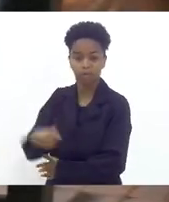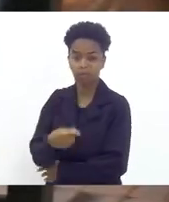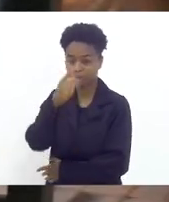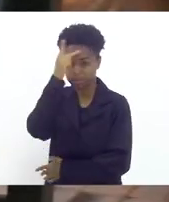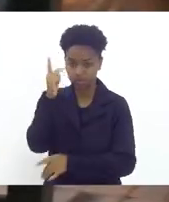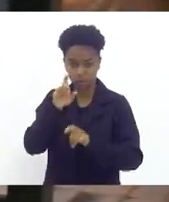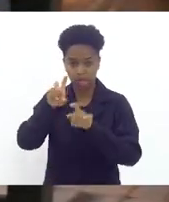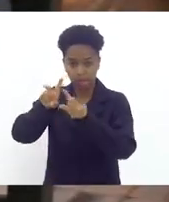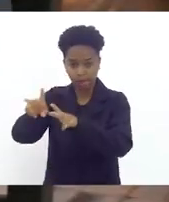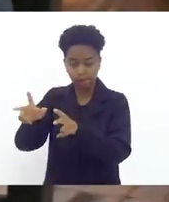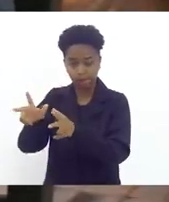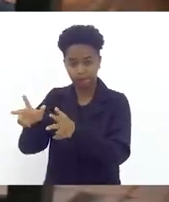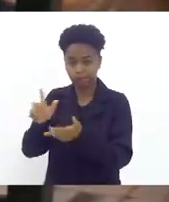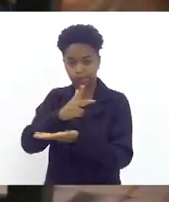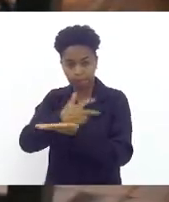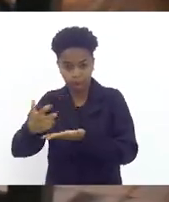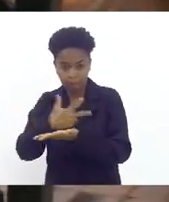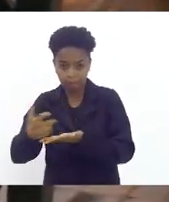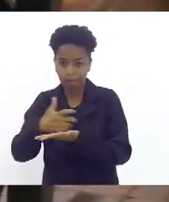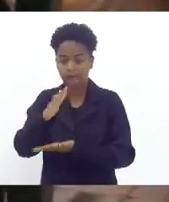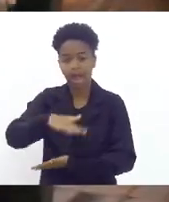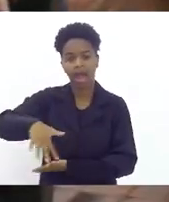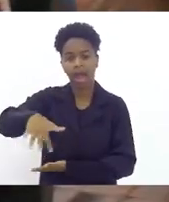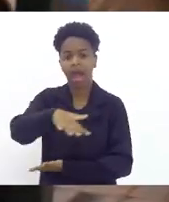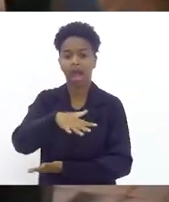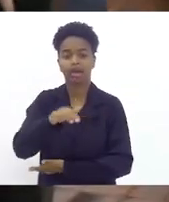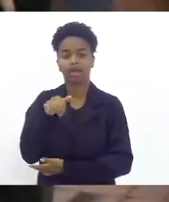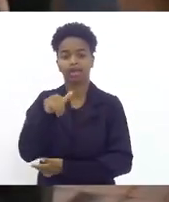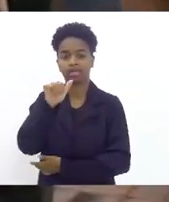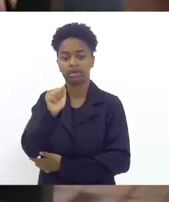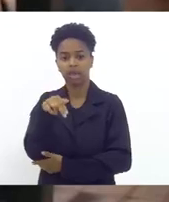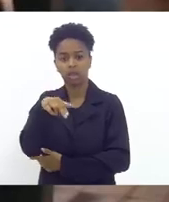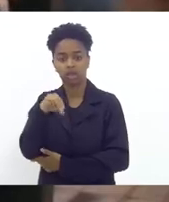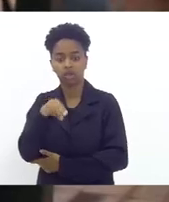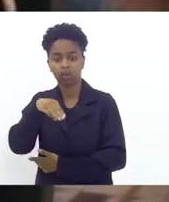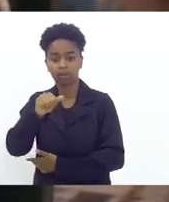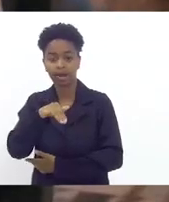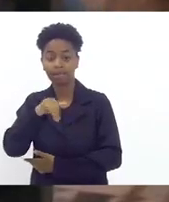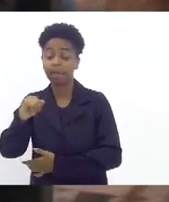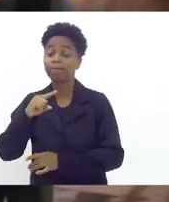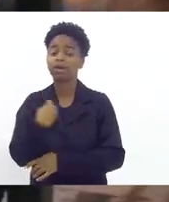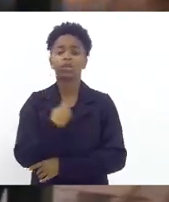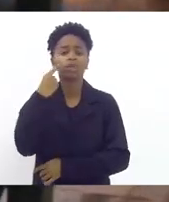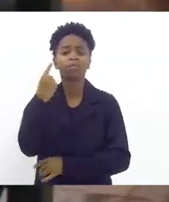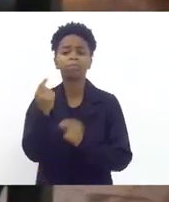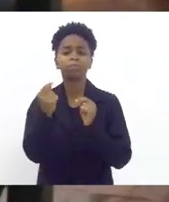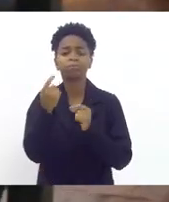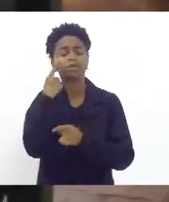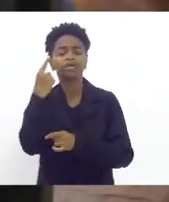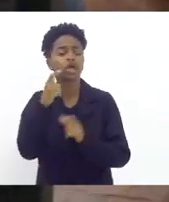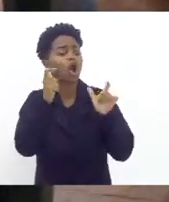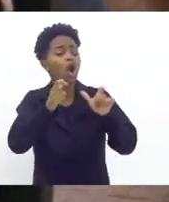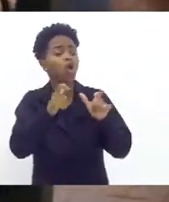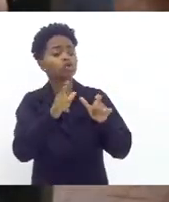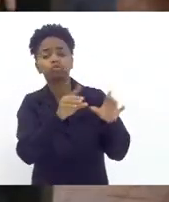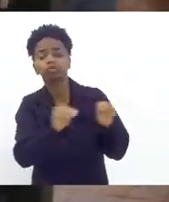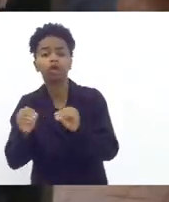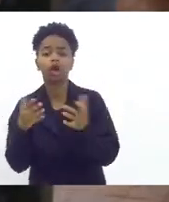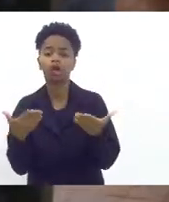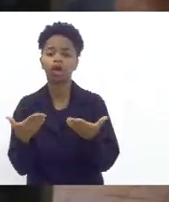na terra indígena se a gente não parar para pensar para onde foram essas pessoas caramba